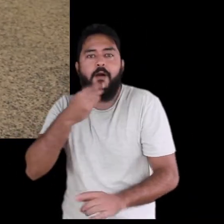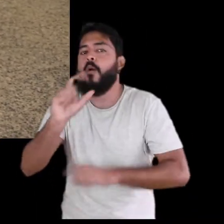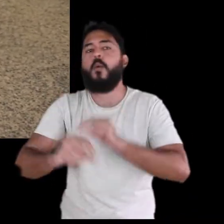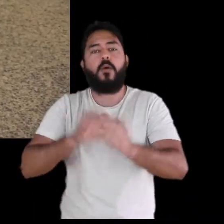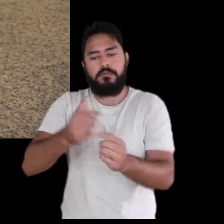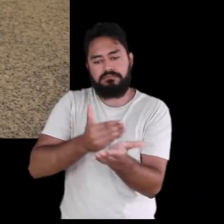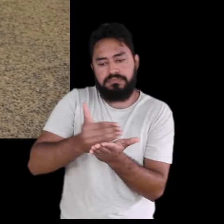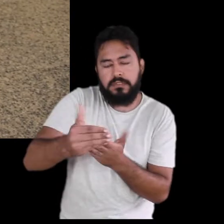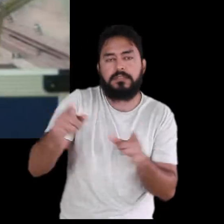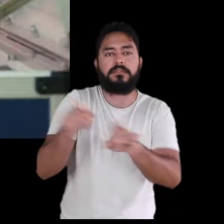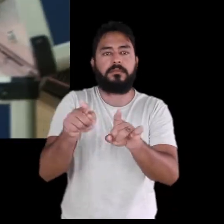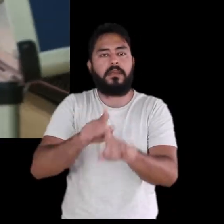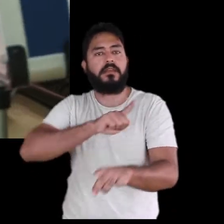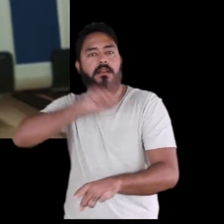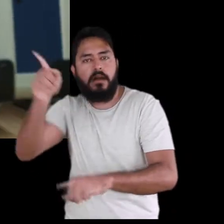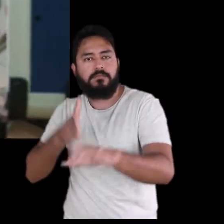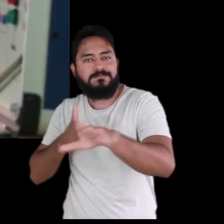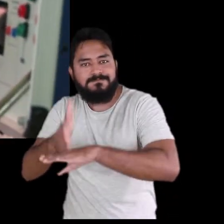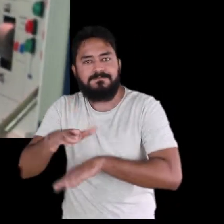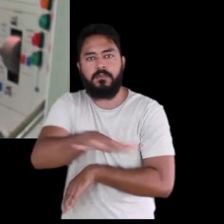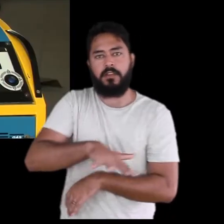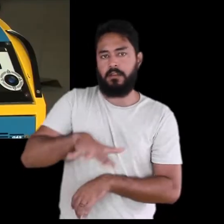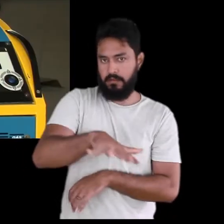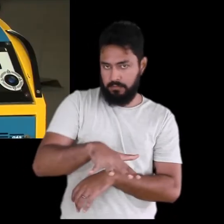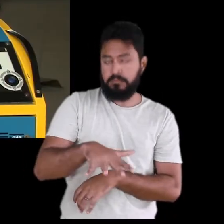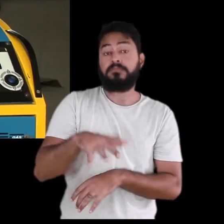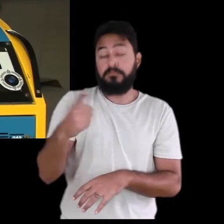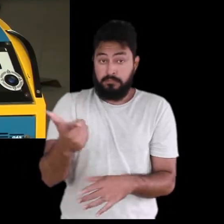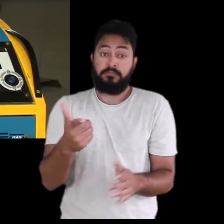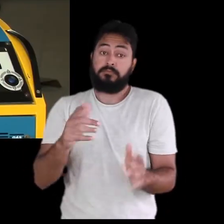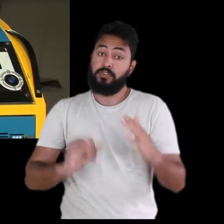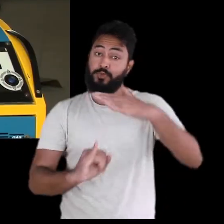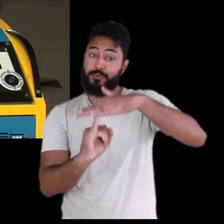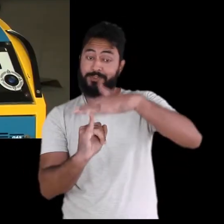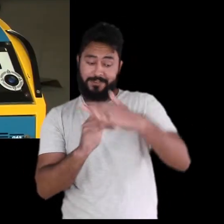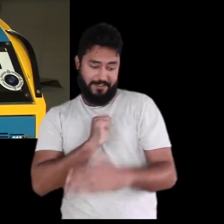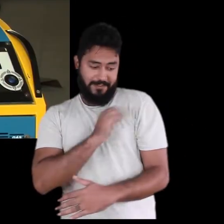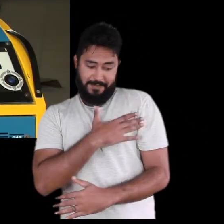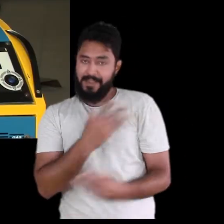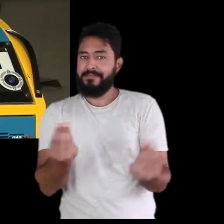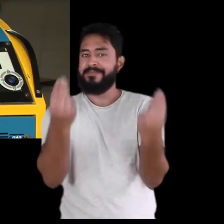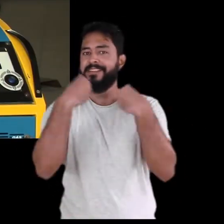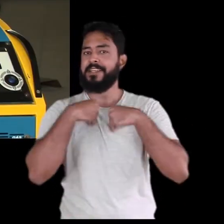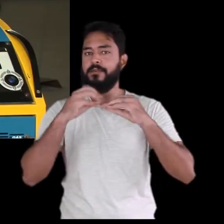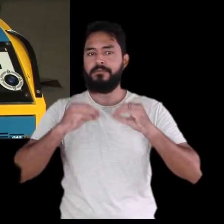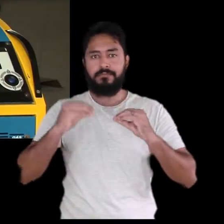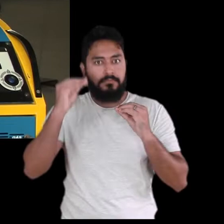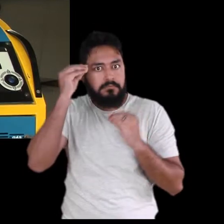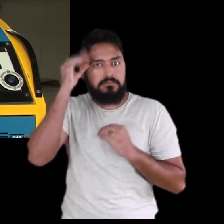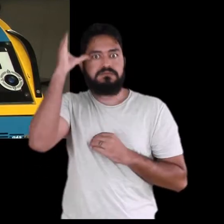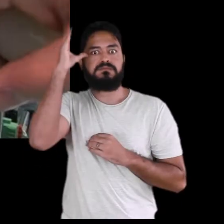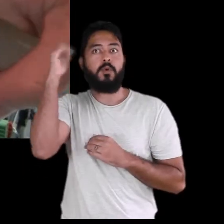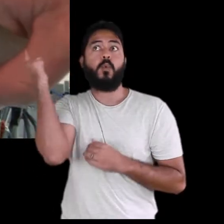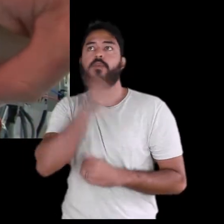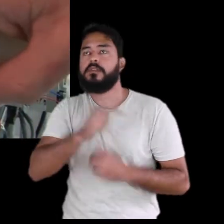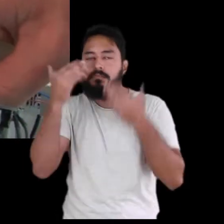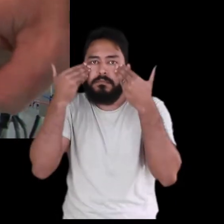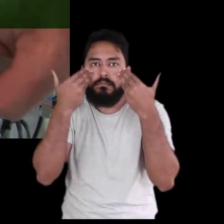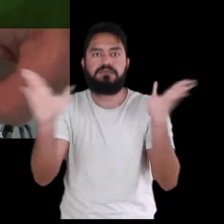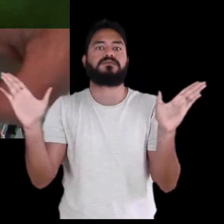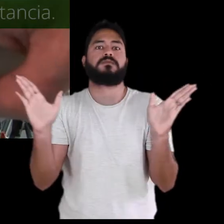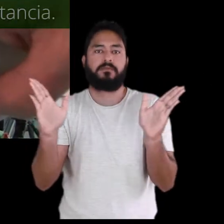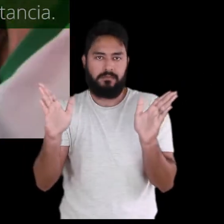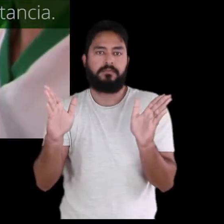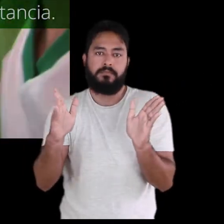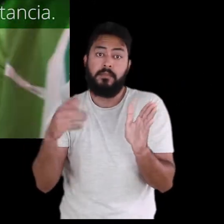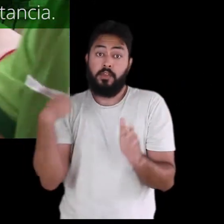oportunidade começar também lá ingressar nessa área e isso a instituição do FPF que me deu esse essa abertura divisão